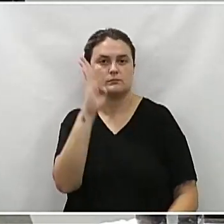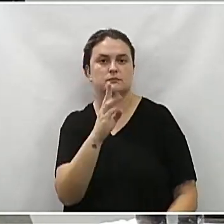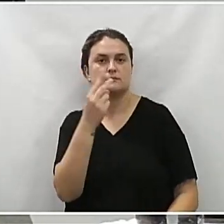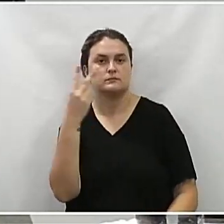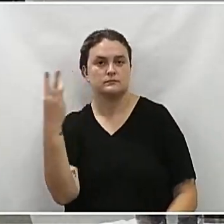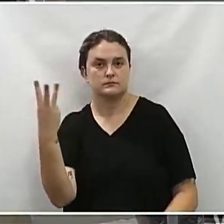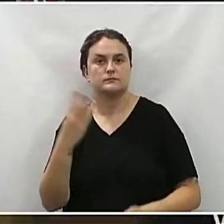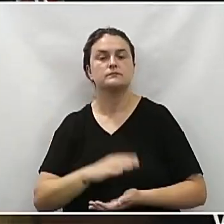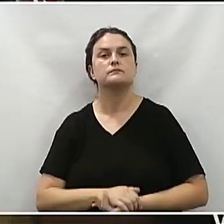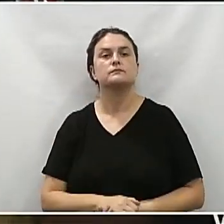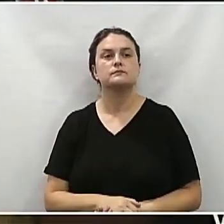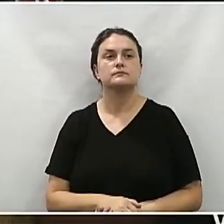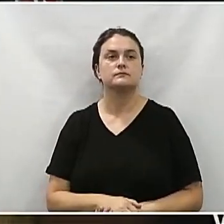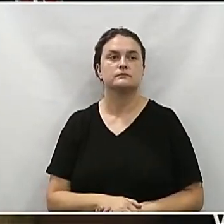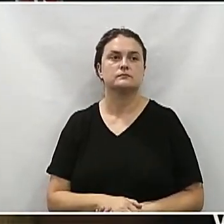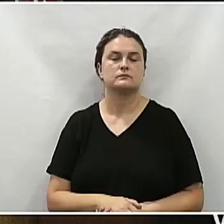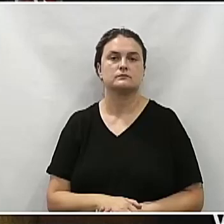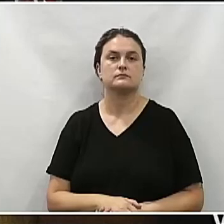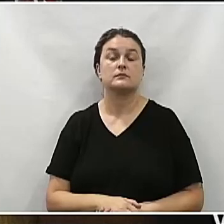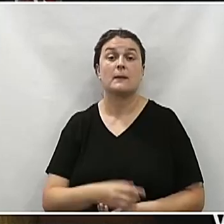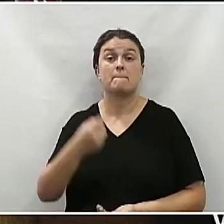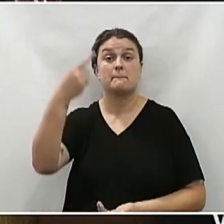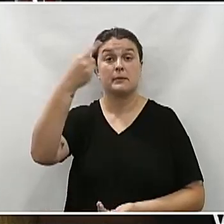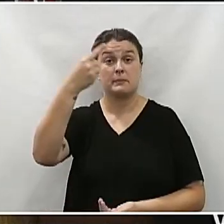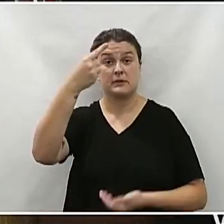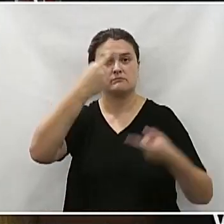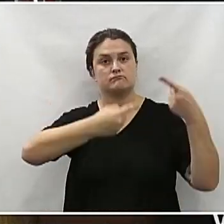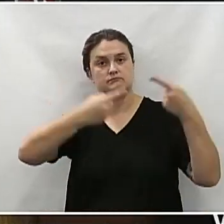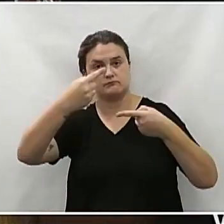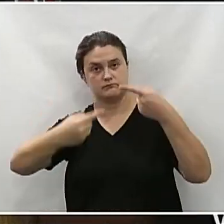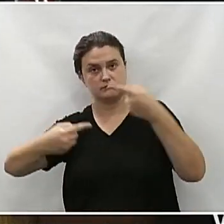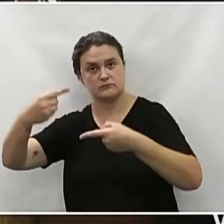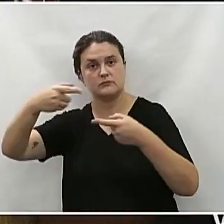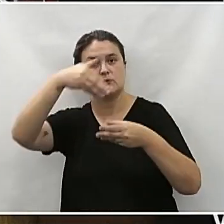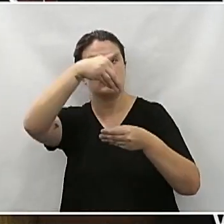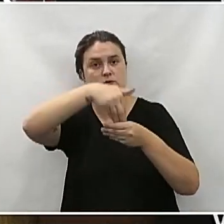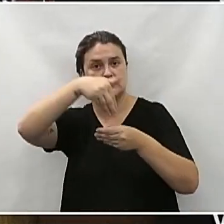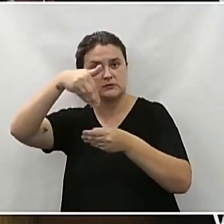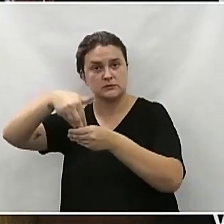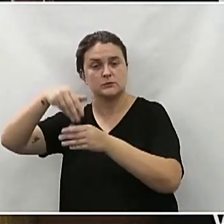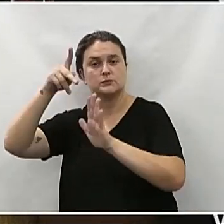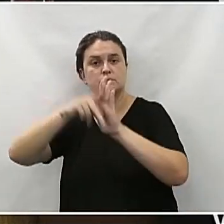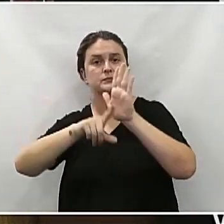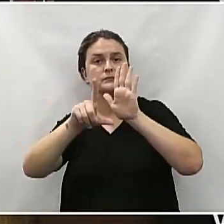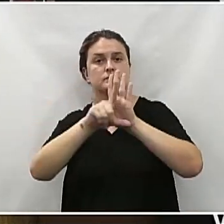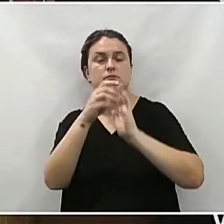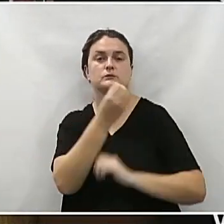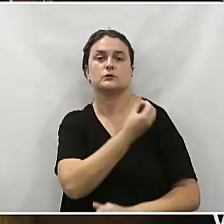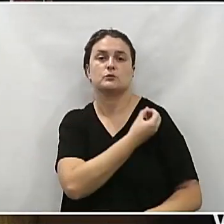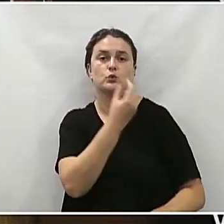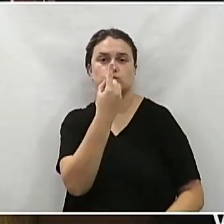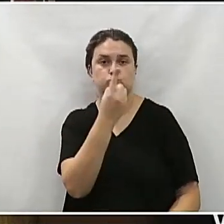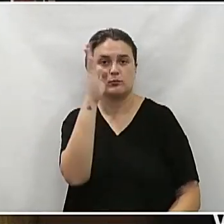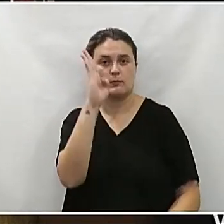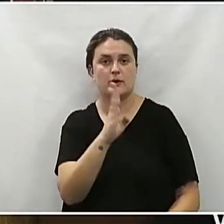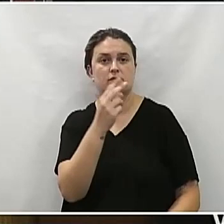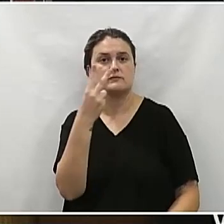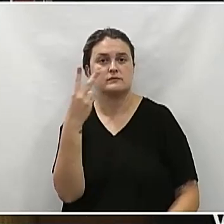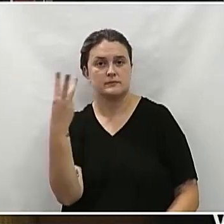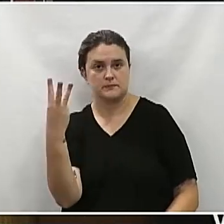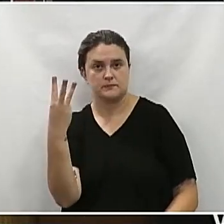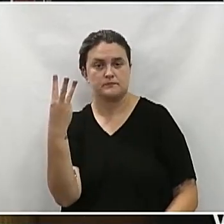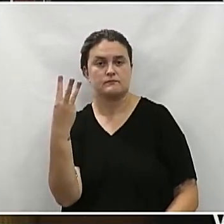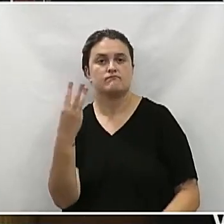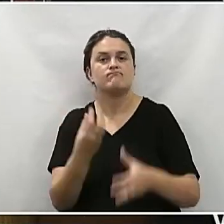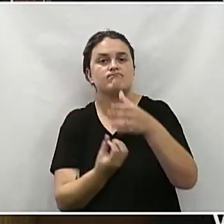2023. Em primeira discussão e votação do Projeto de Lei Ordinária nº 1 de 2023,